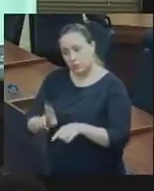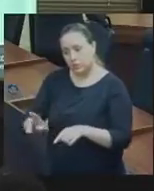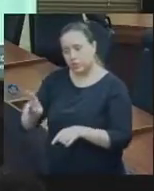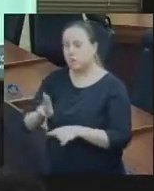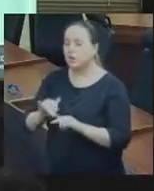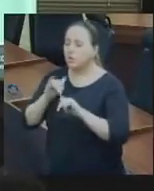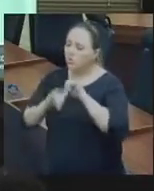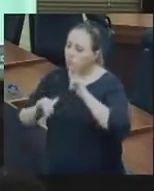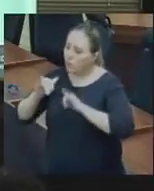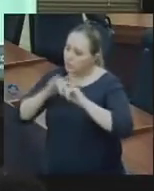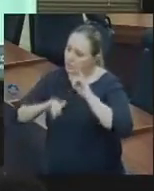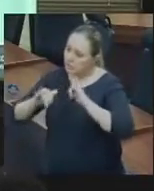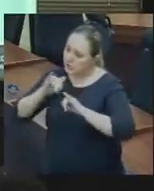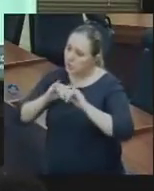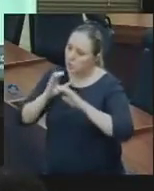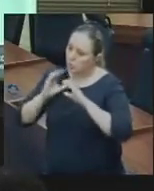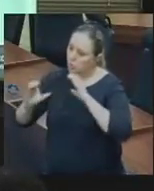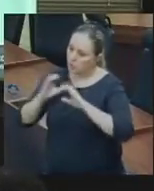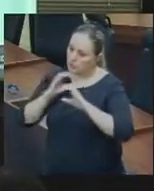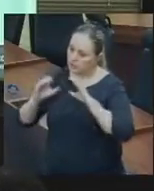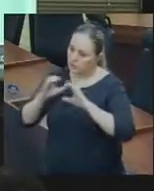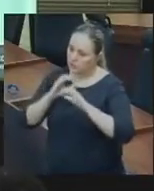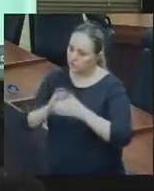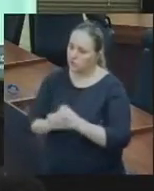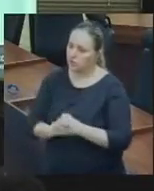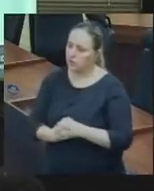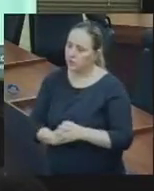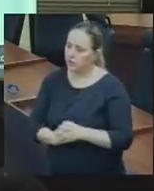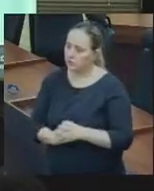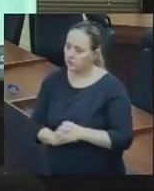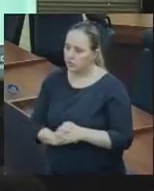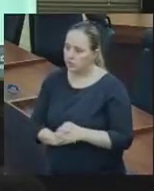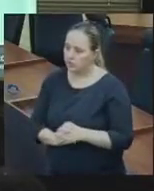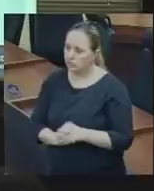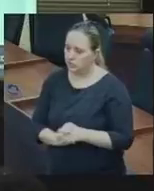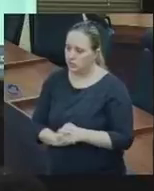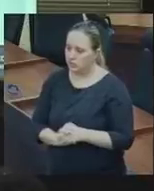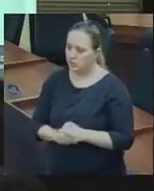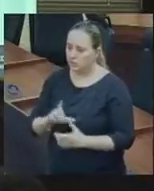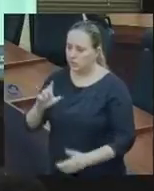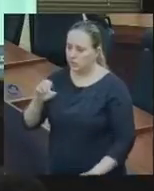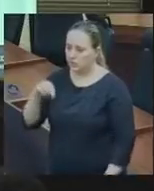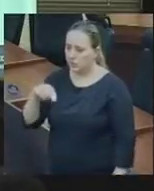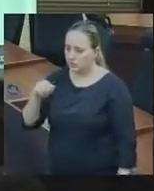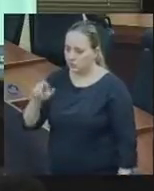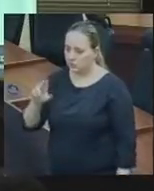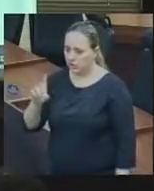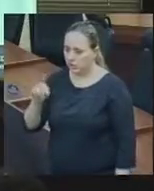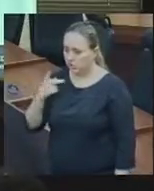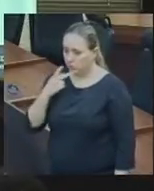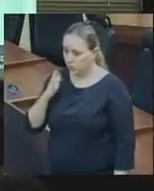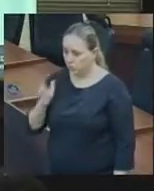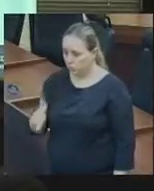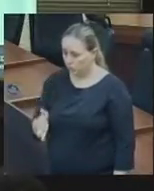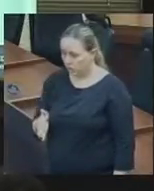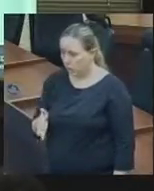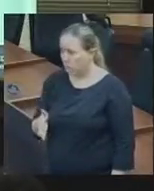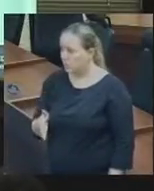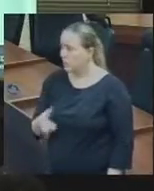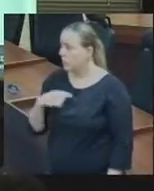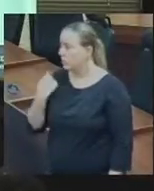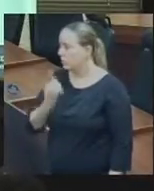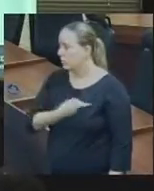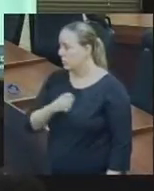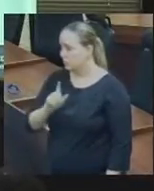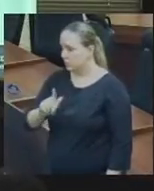informação e comunicação isso não é nada abordou é eu nós no gt